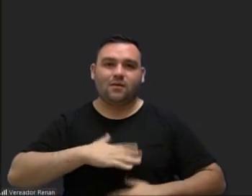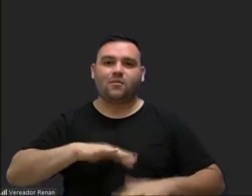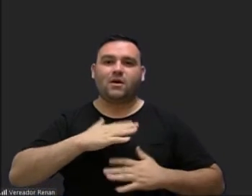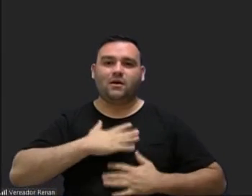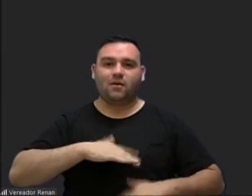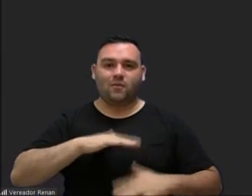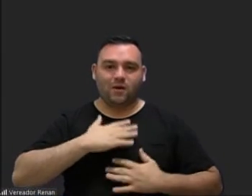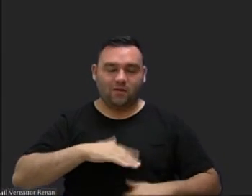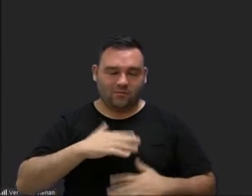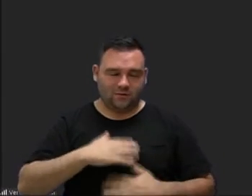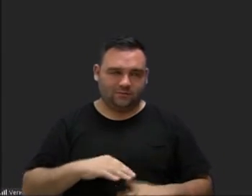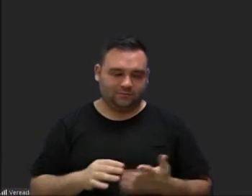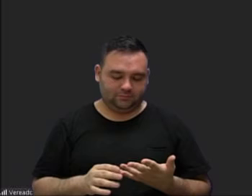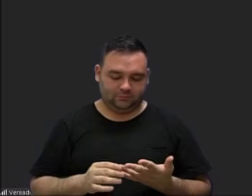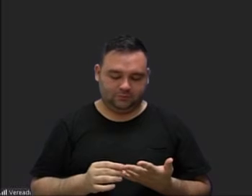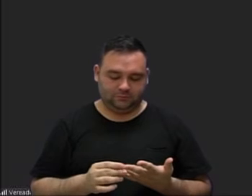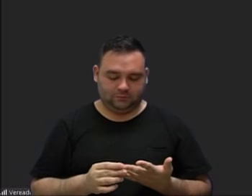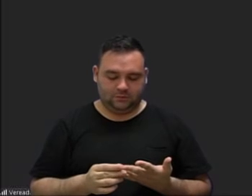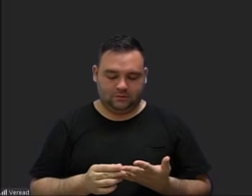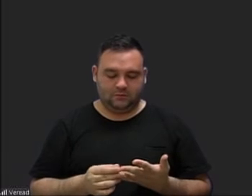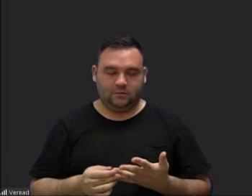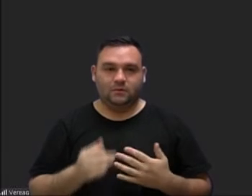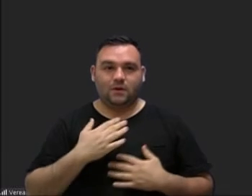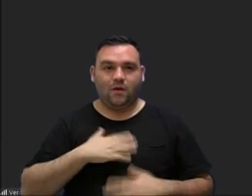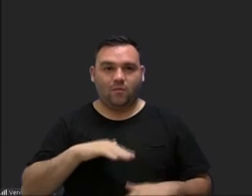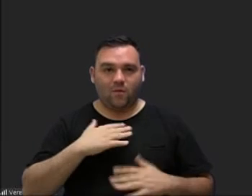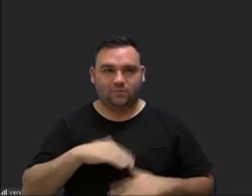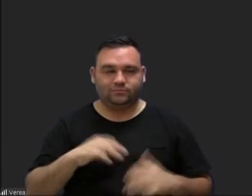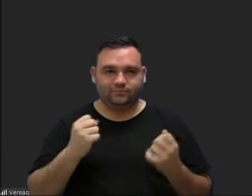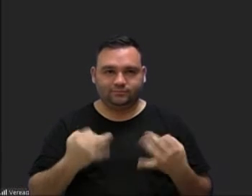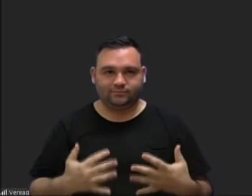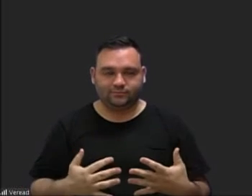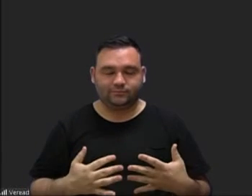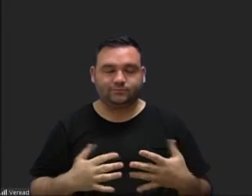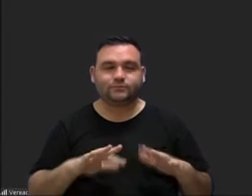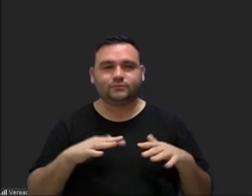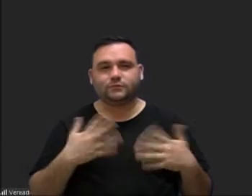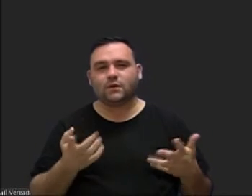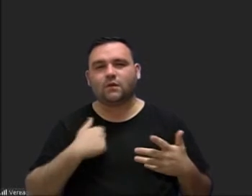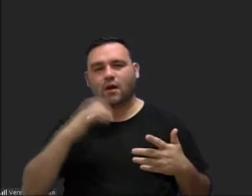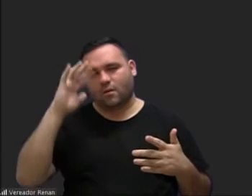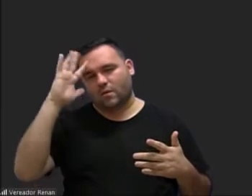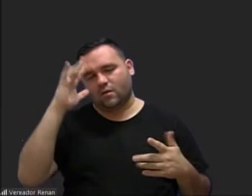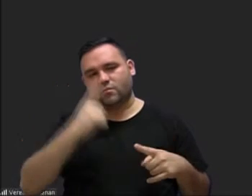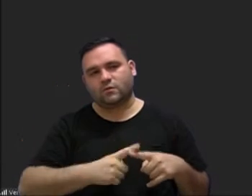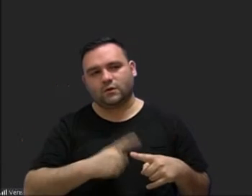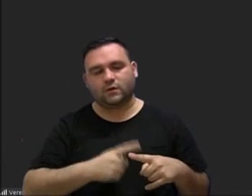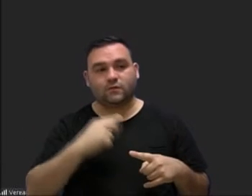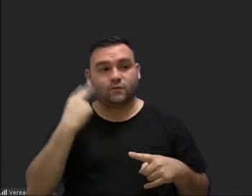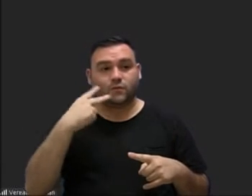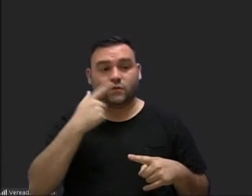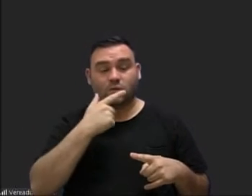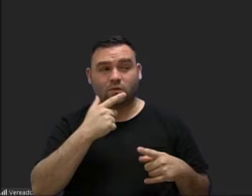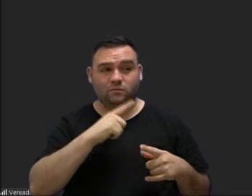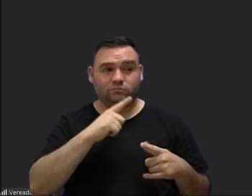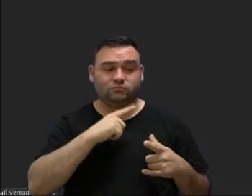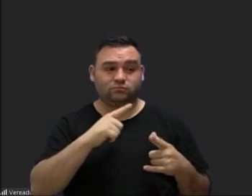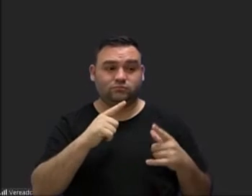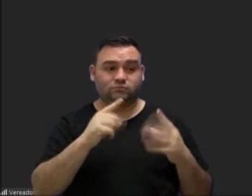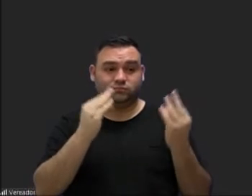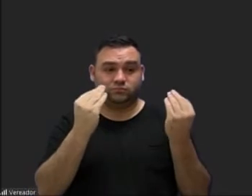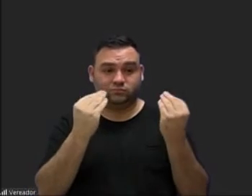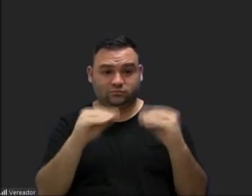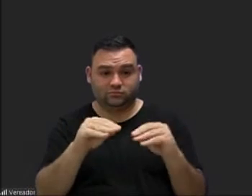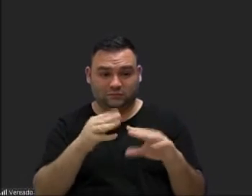calma presidente calma calma calma presidente então eu considero que uma vez que o vereador logou na